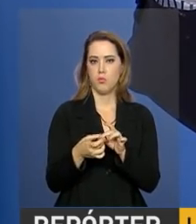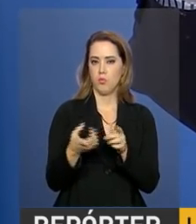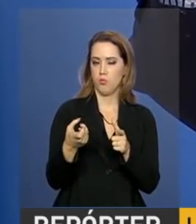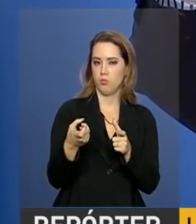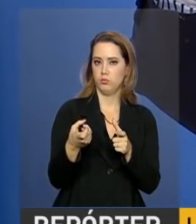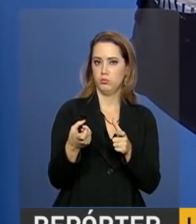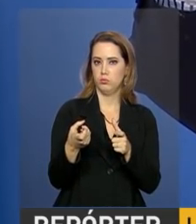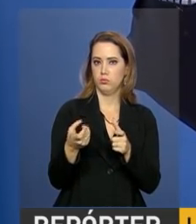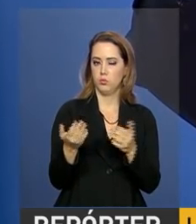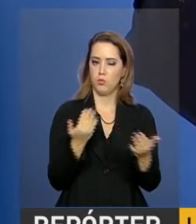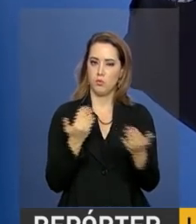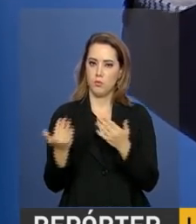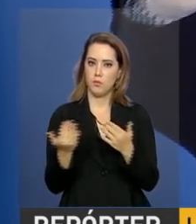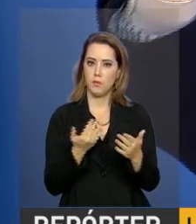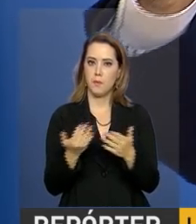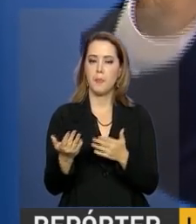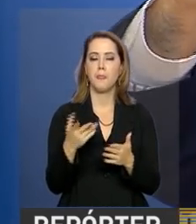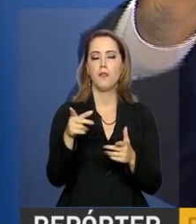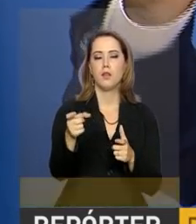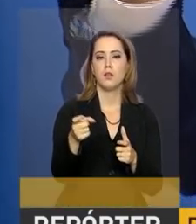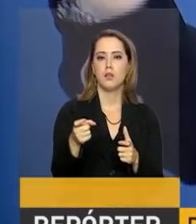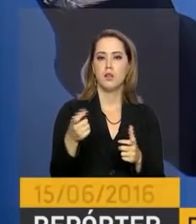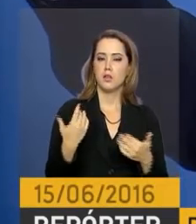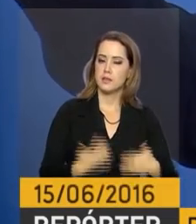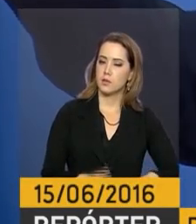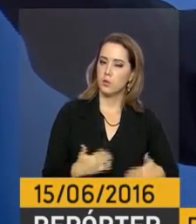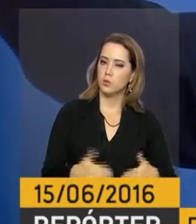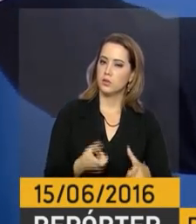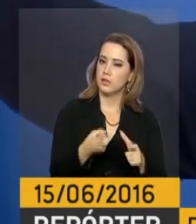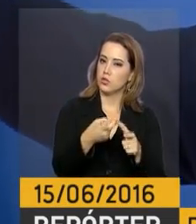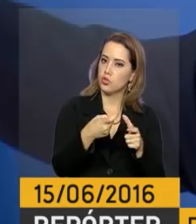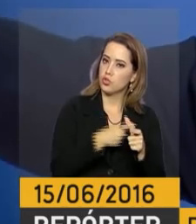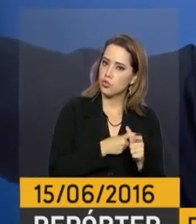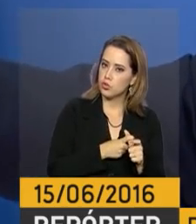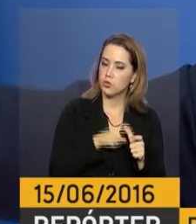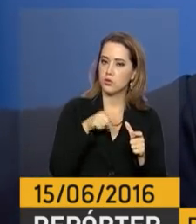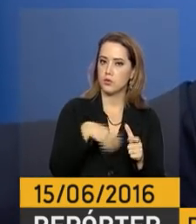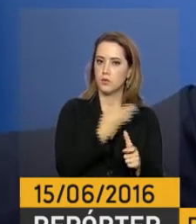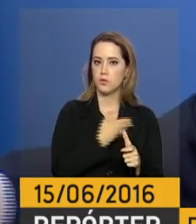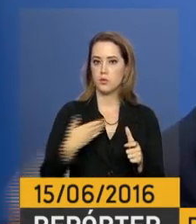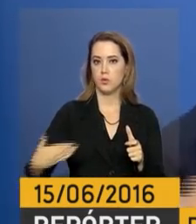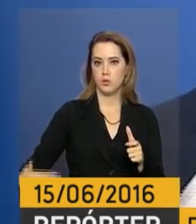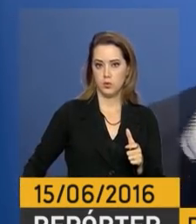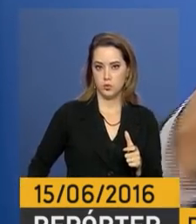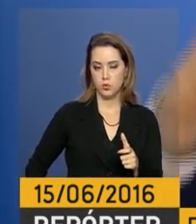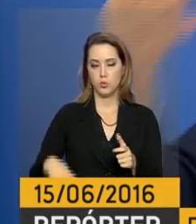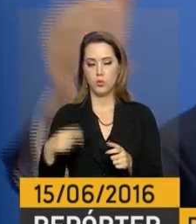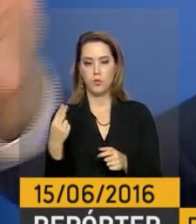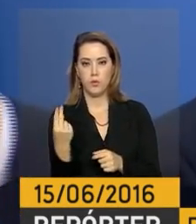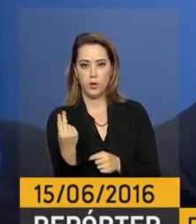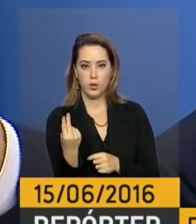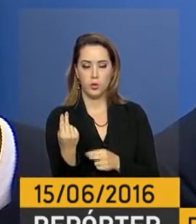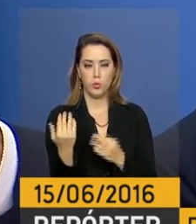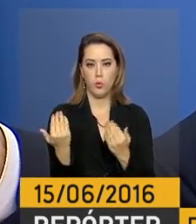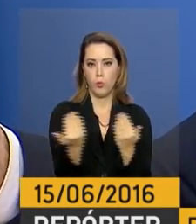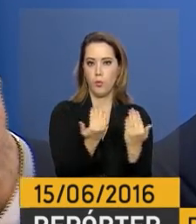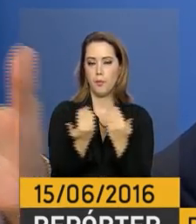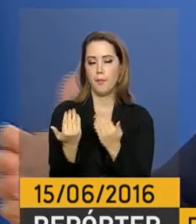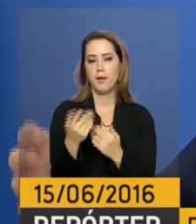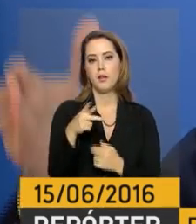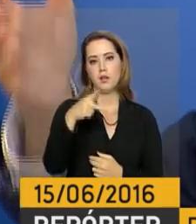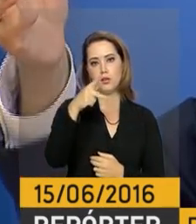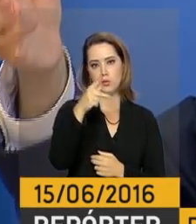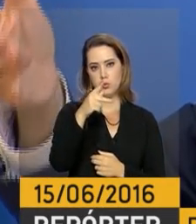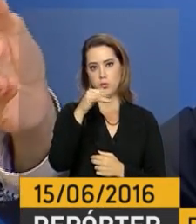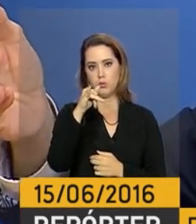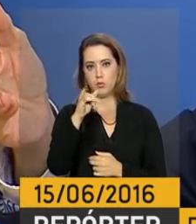total sobre o produto, sobre o PIB, começa a estabilizar e depois vira a cair com todos os benefícios